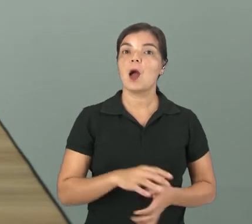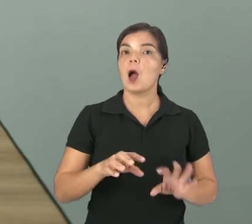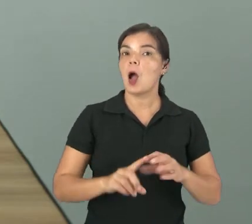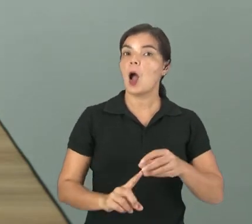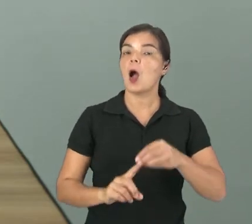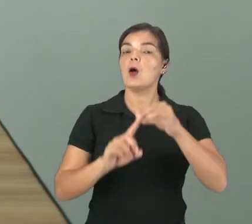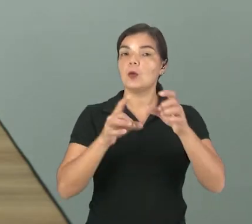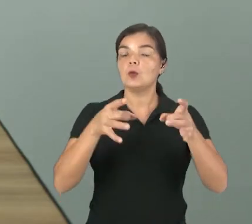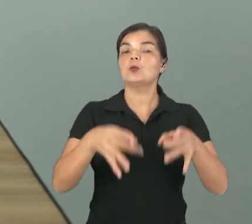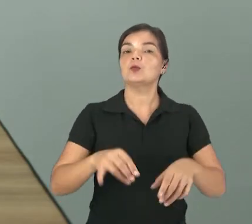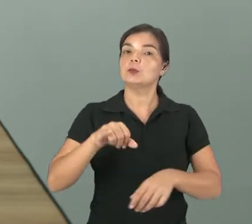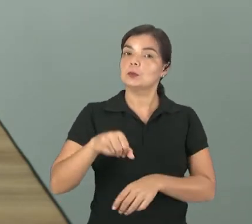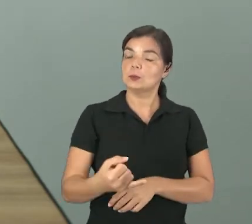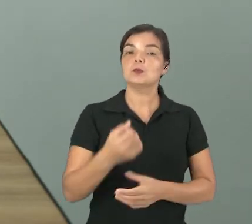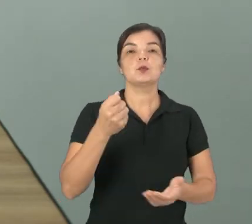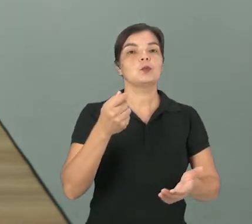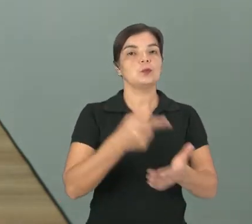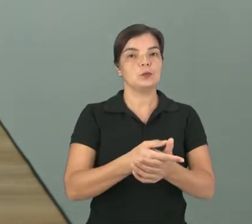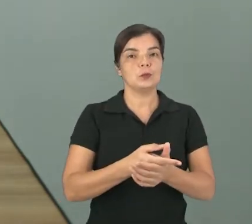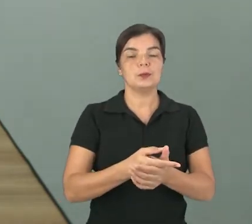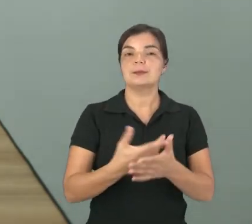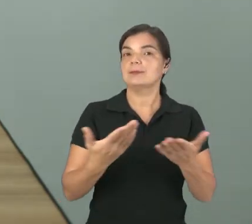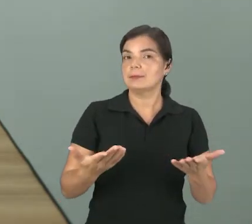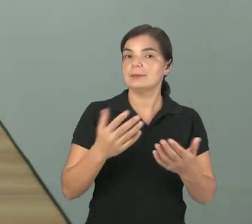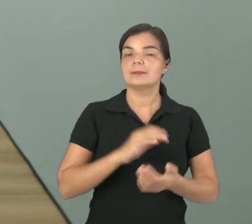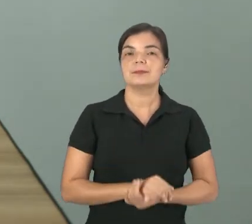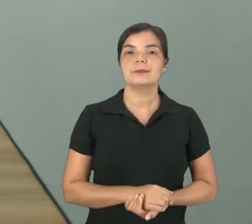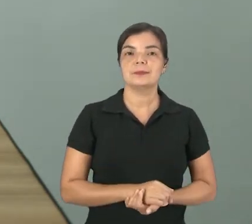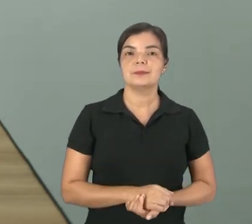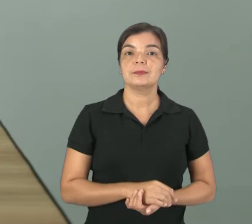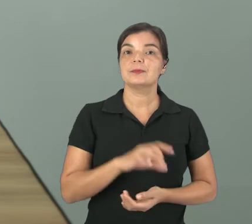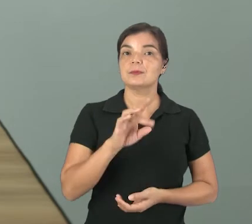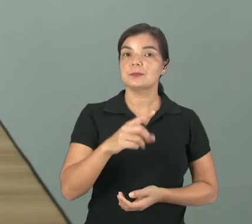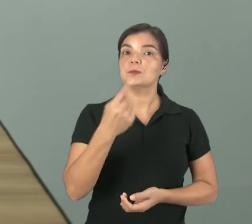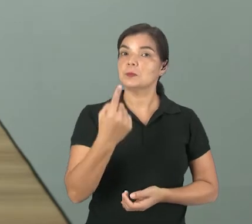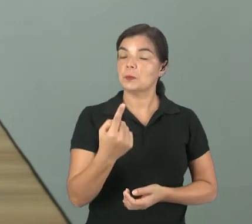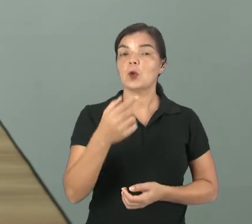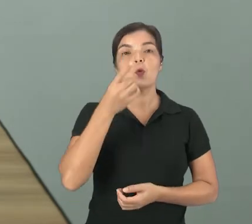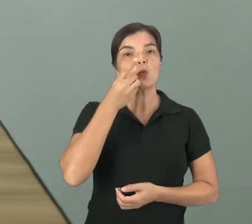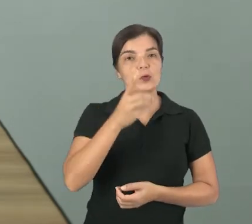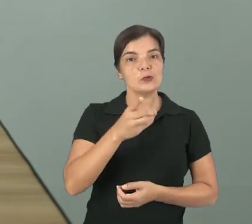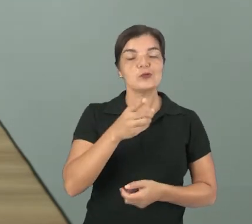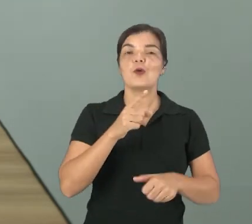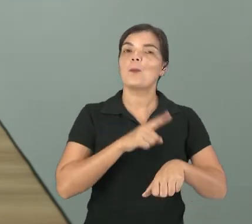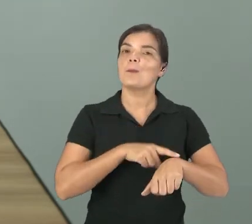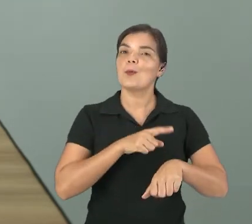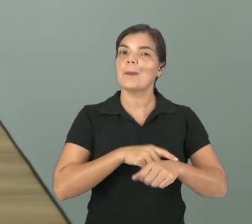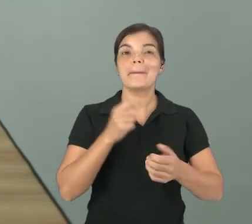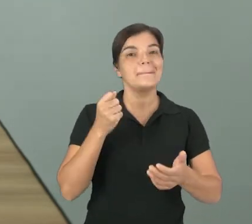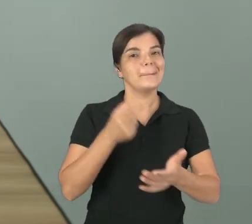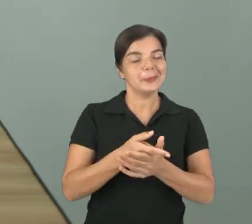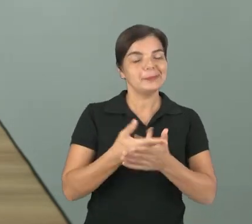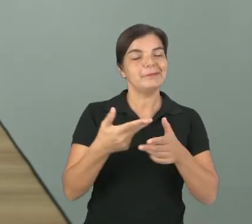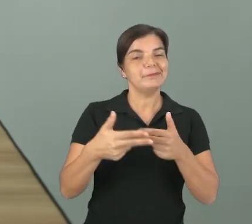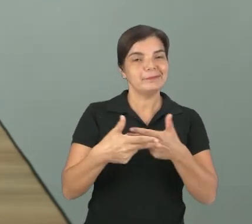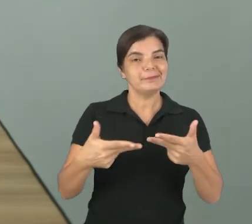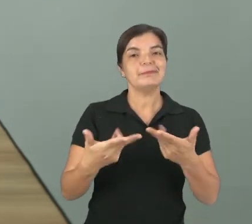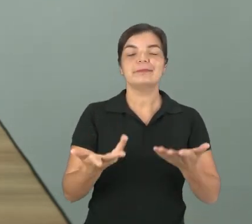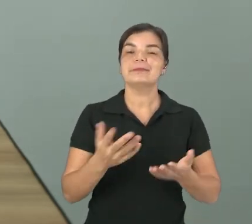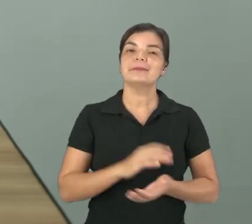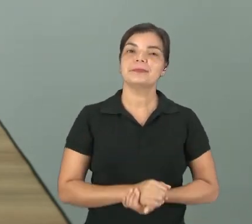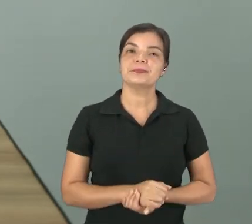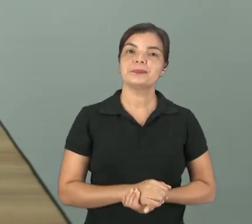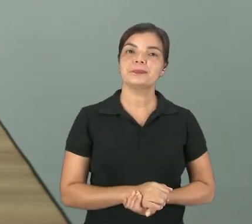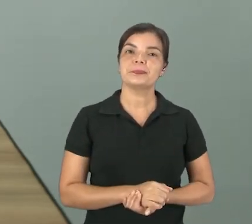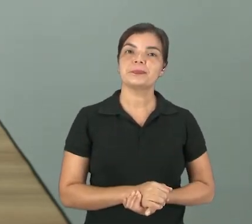única oportunidade, compre o produto X, como se só tivesse aquele dia, aquele momento para aquele produto ser